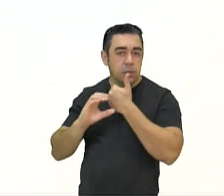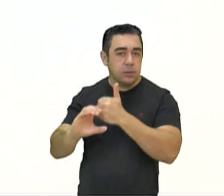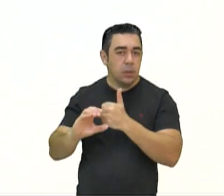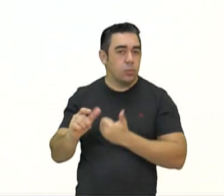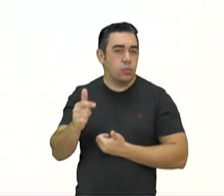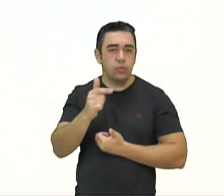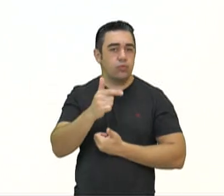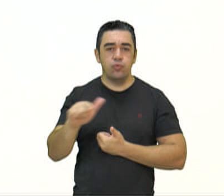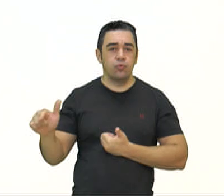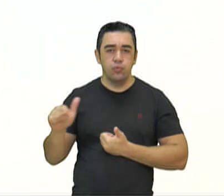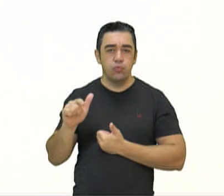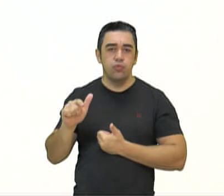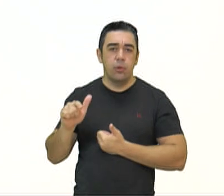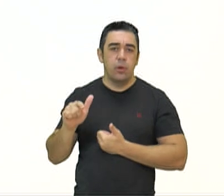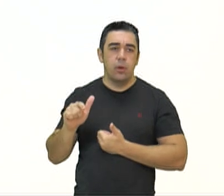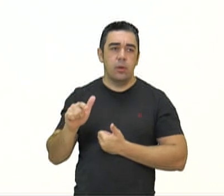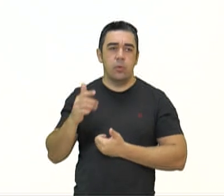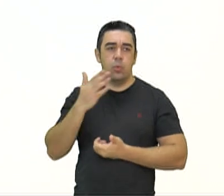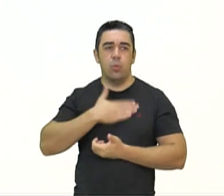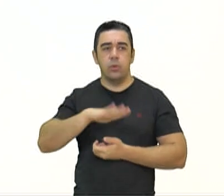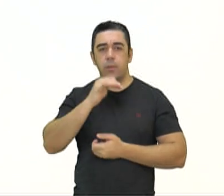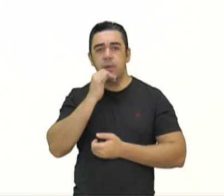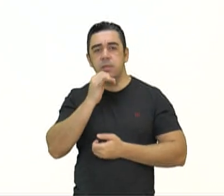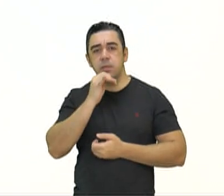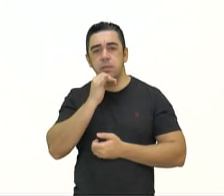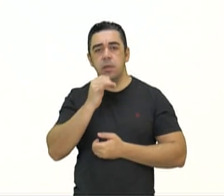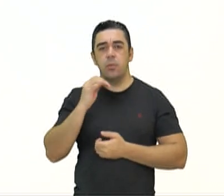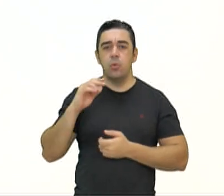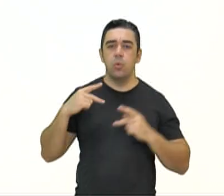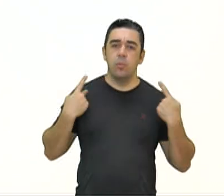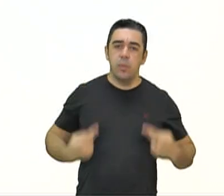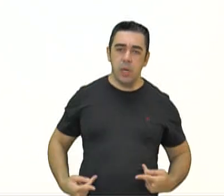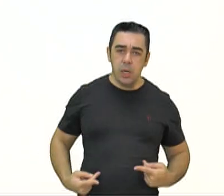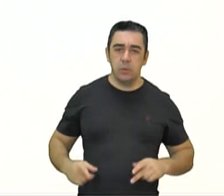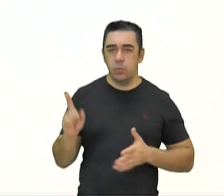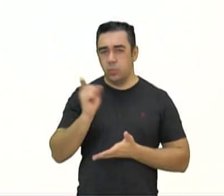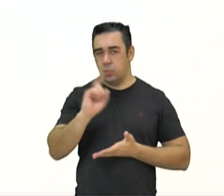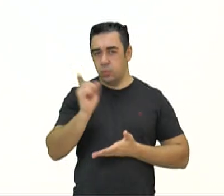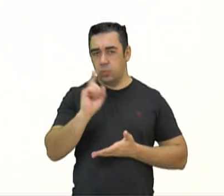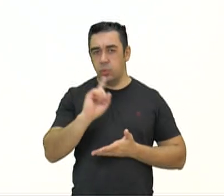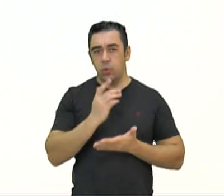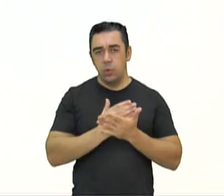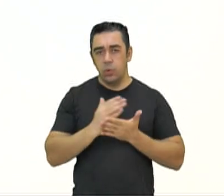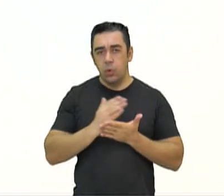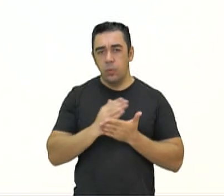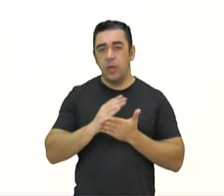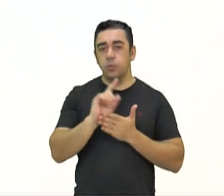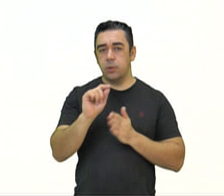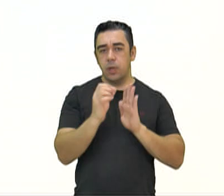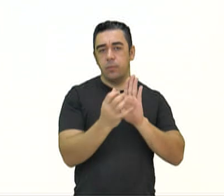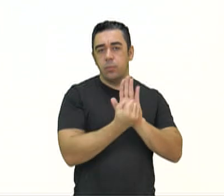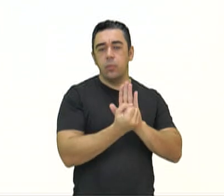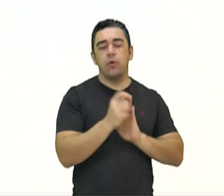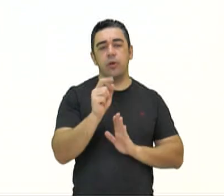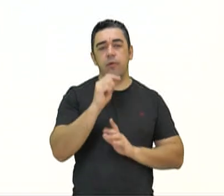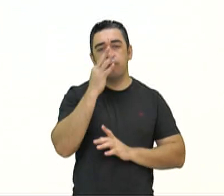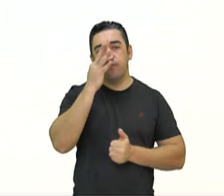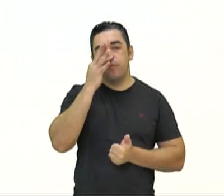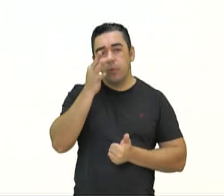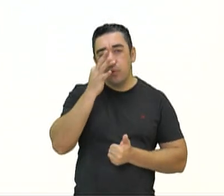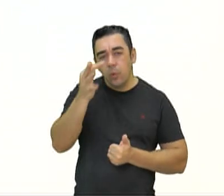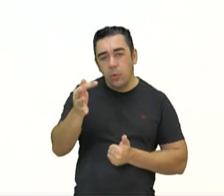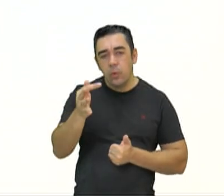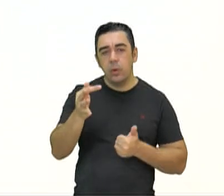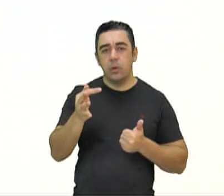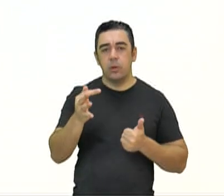ainda eles não gostavam de usar a figura humana, então começam com símbolos, flores.